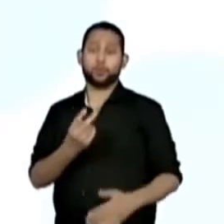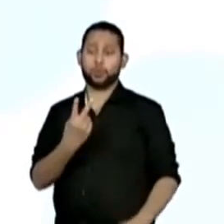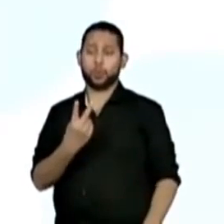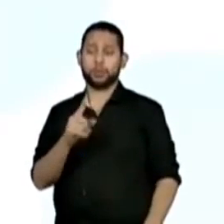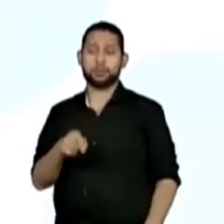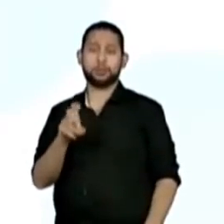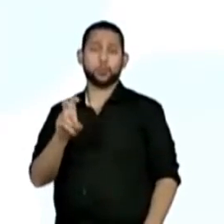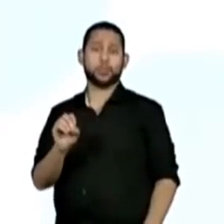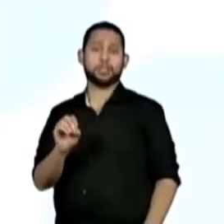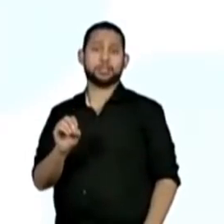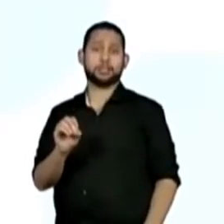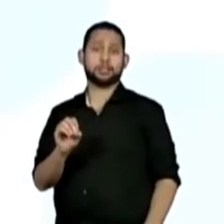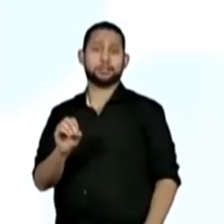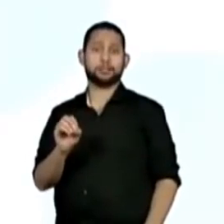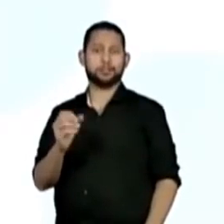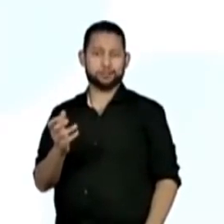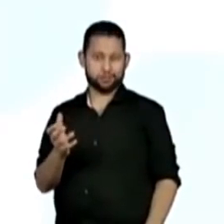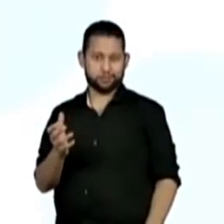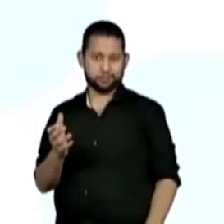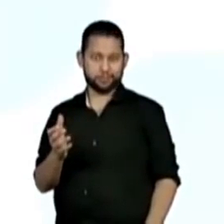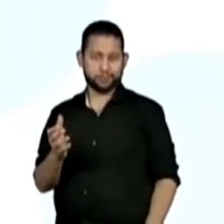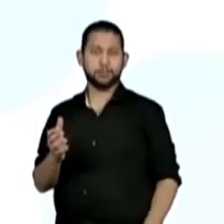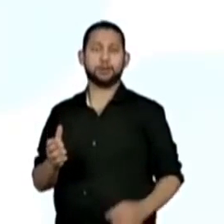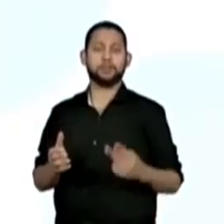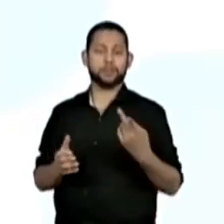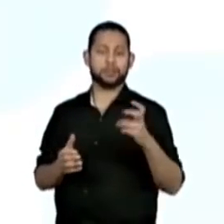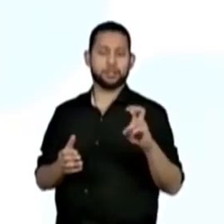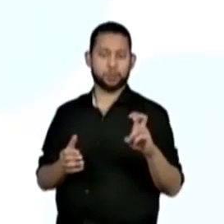eh eu obtive então